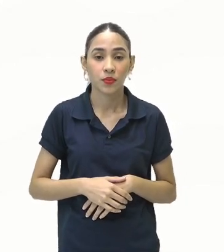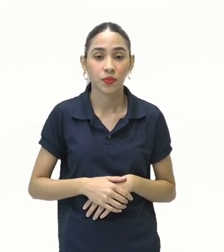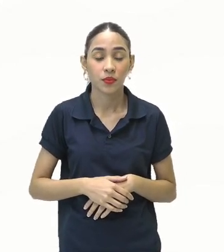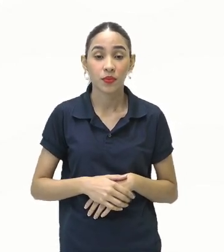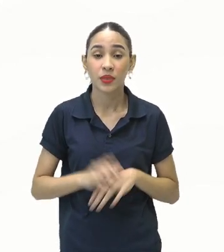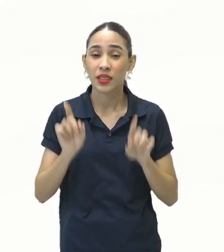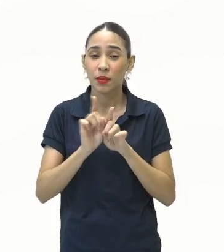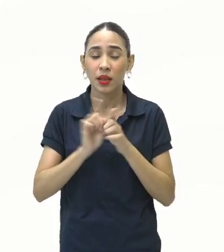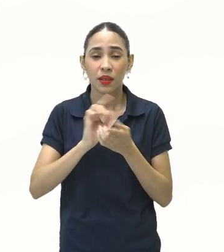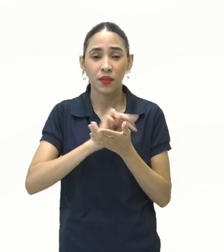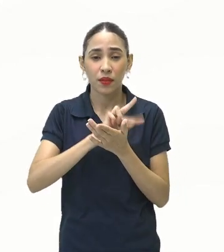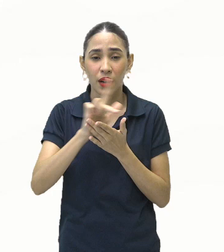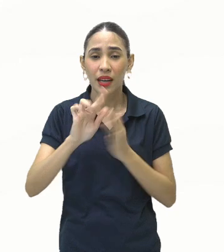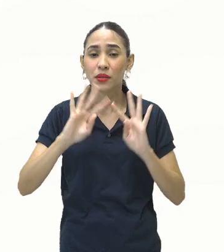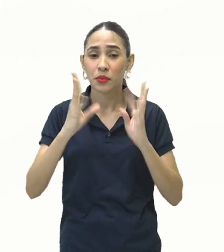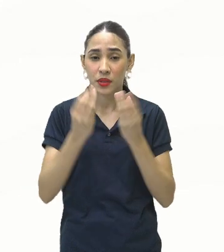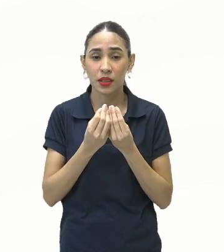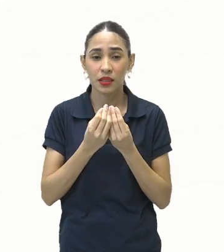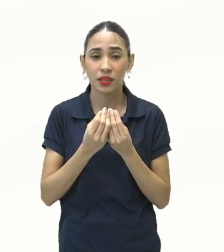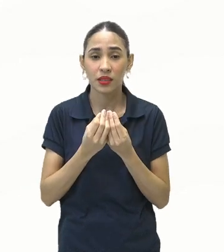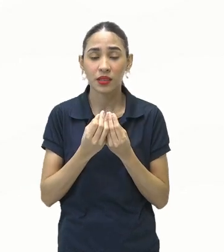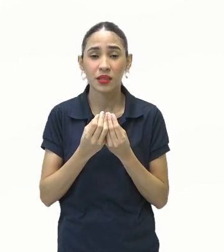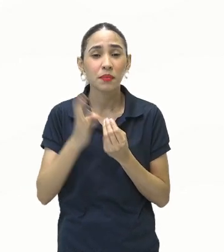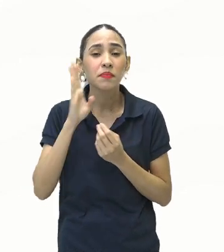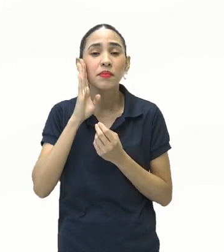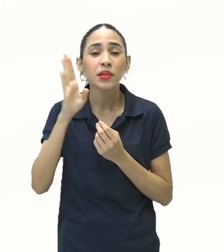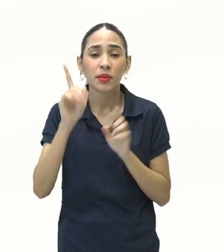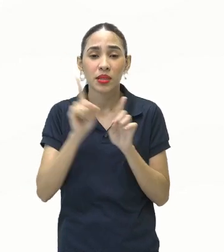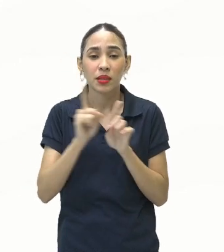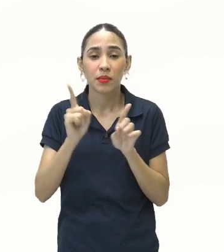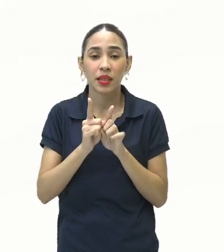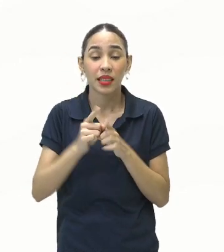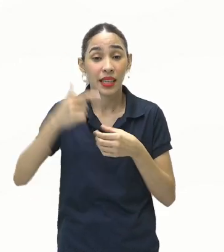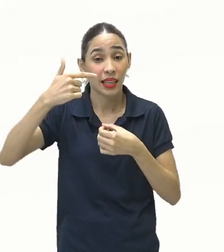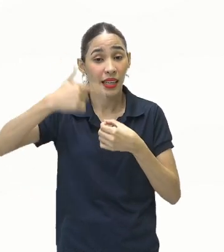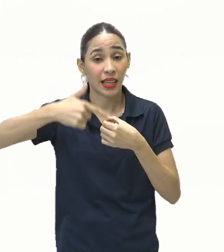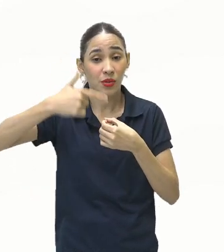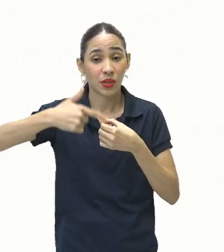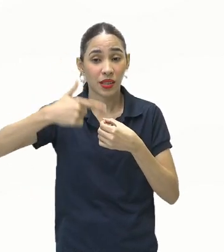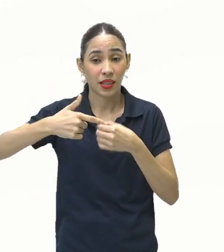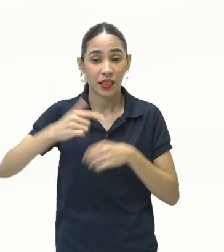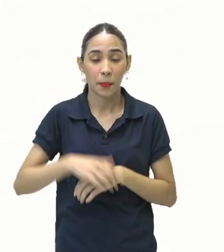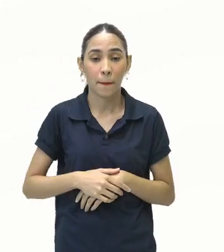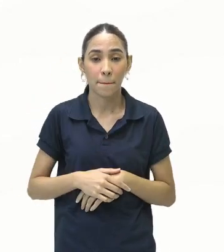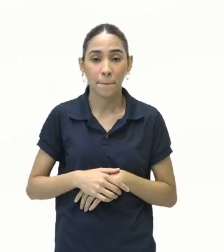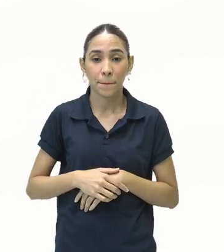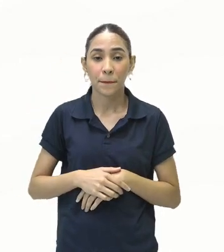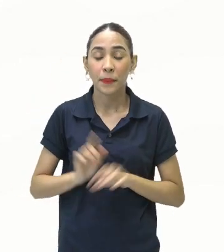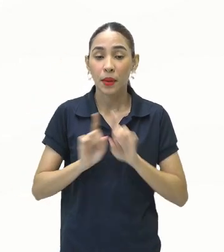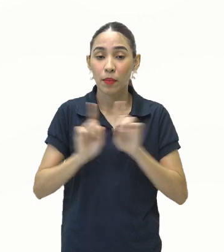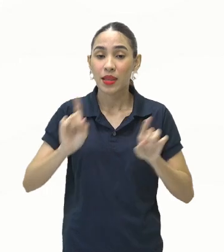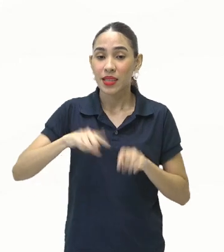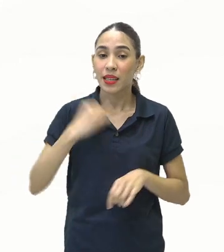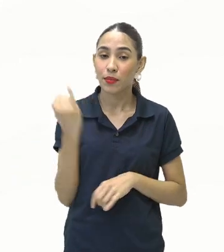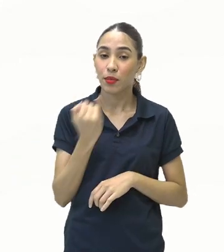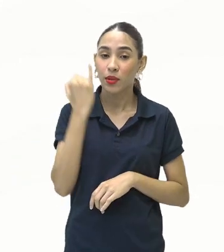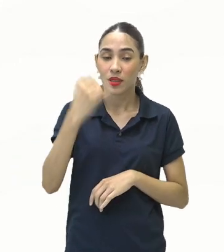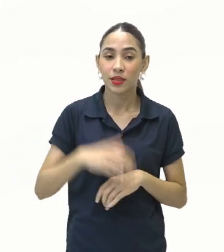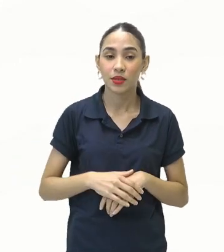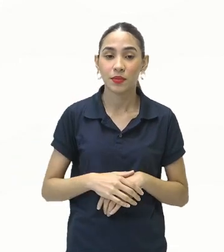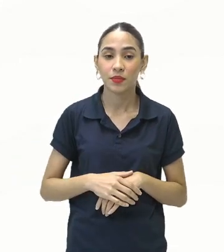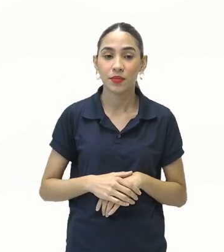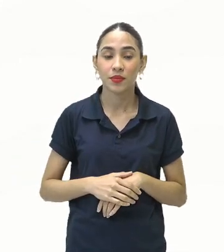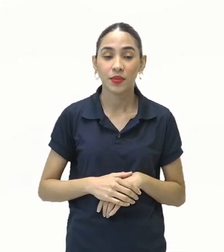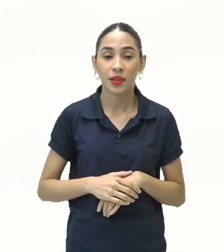Vai sair várias coisas, tá? Inclusive a gasolina. Mas é importante dizer que aqui, quando a gente fala